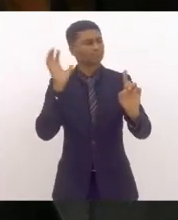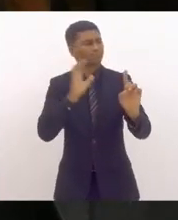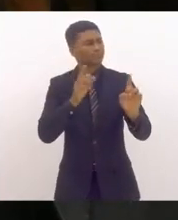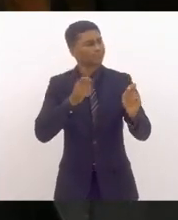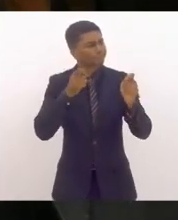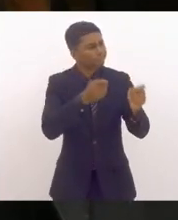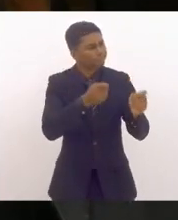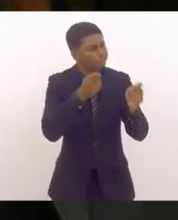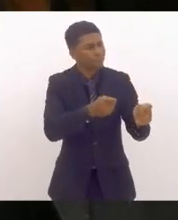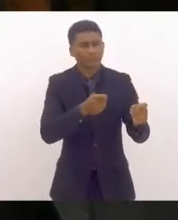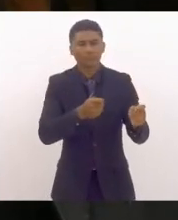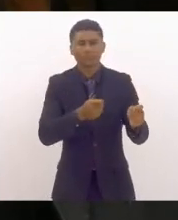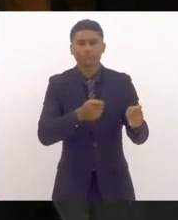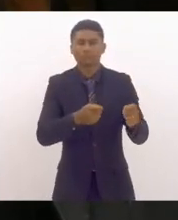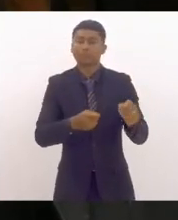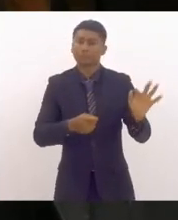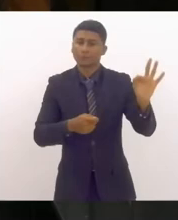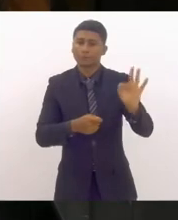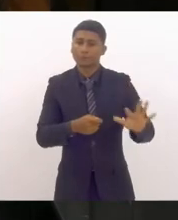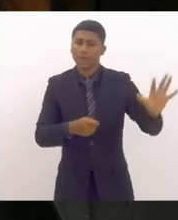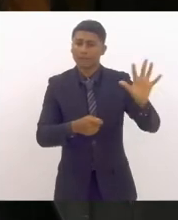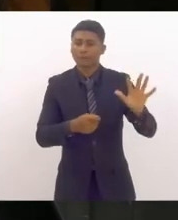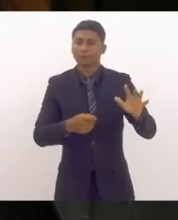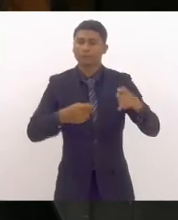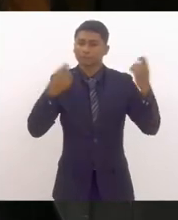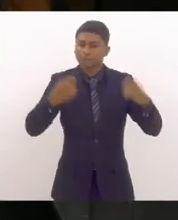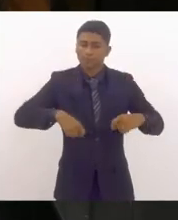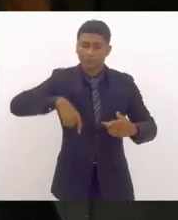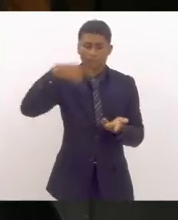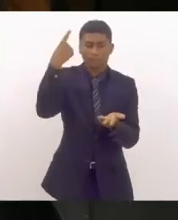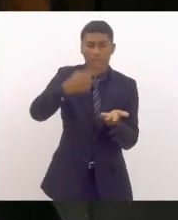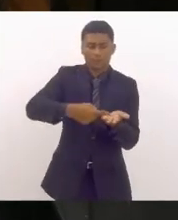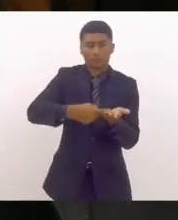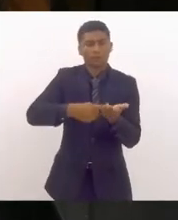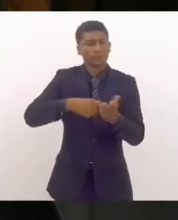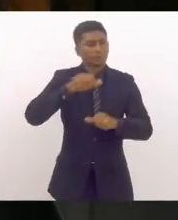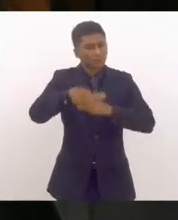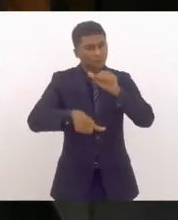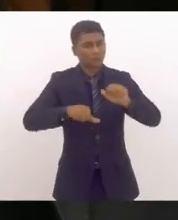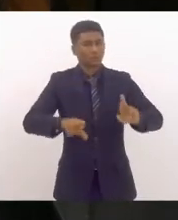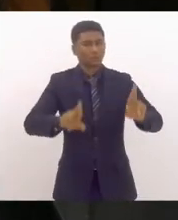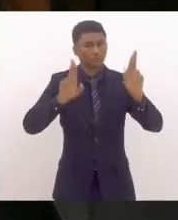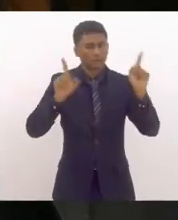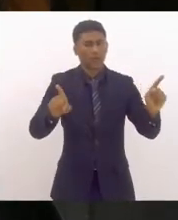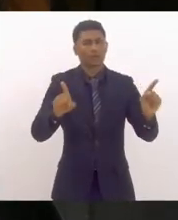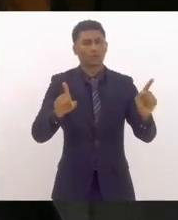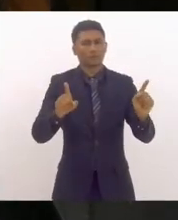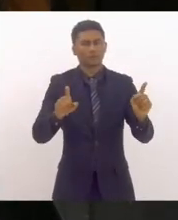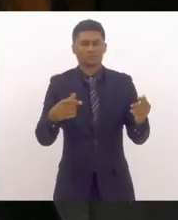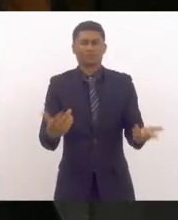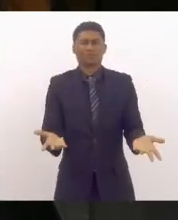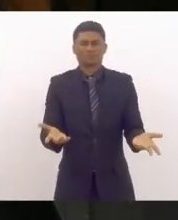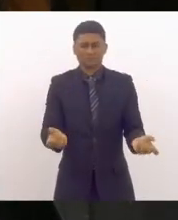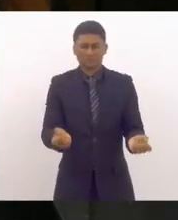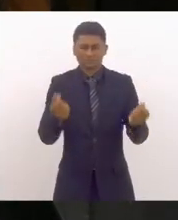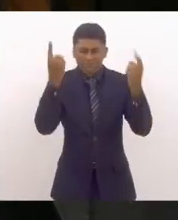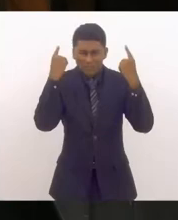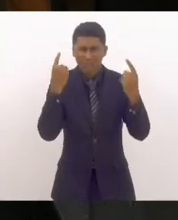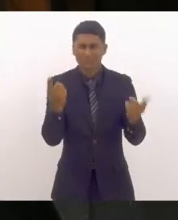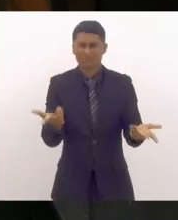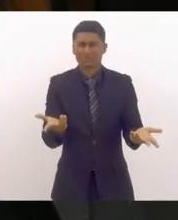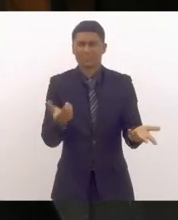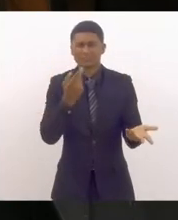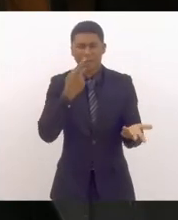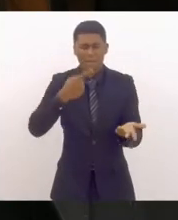uma redefinição do que hoje chamamos de pacto federativo e só pode ser por brincadeira que